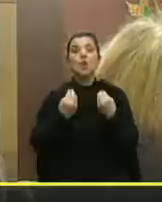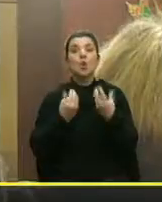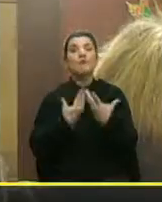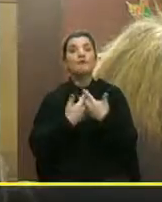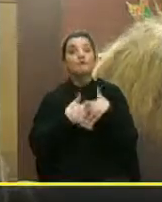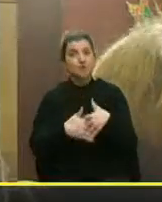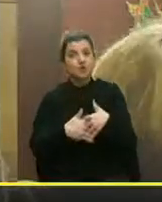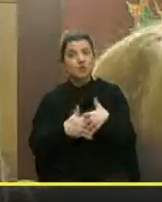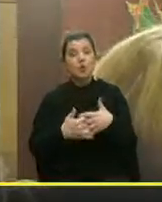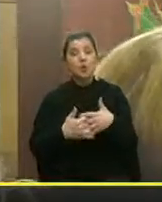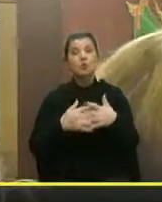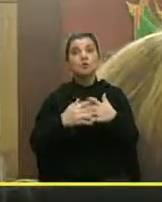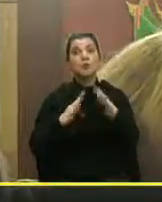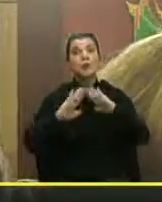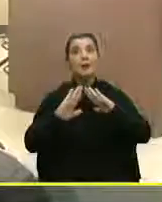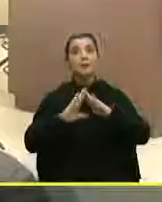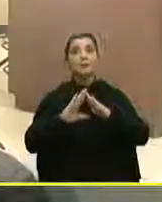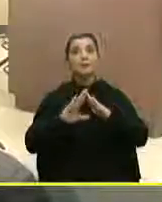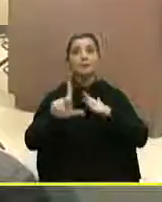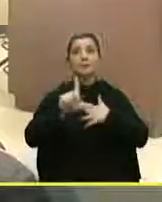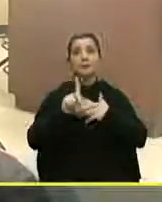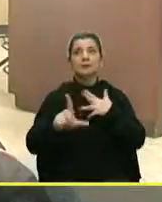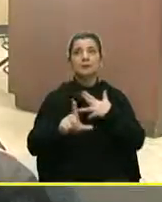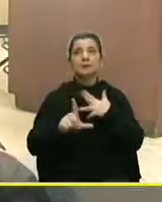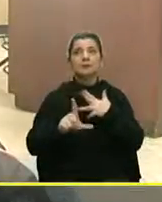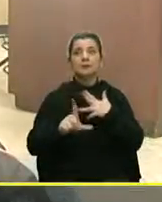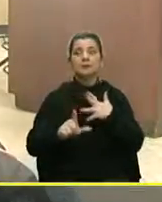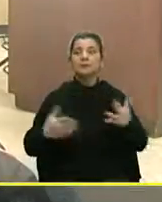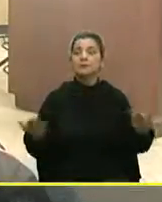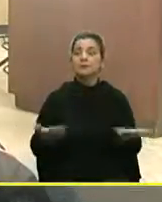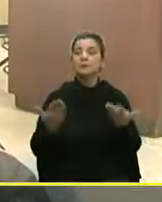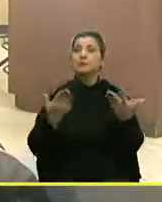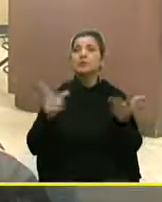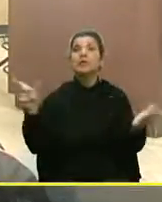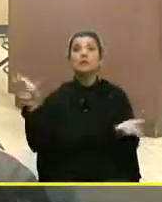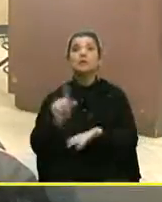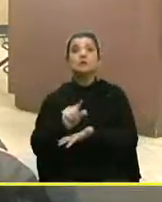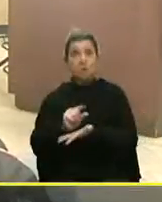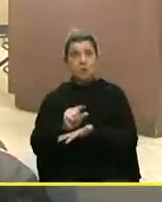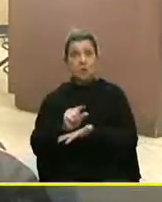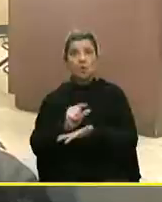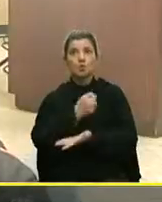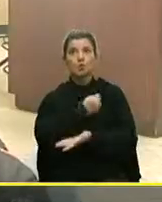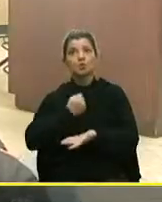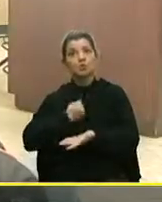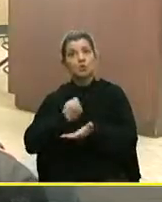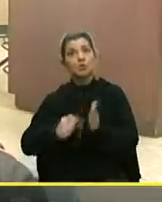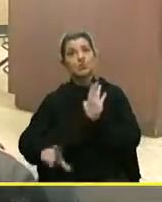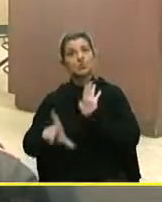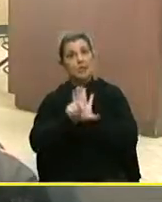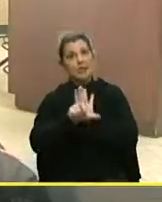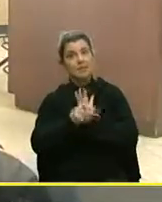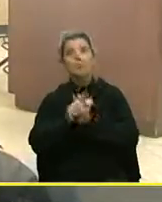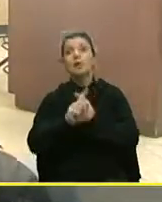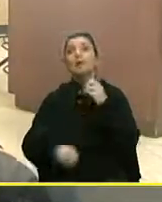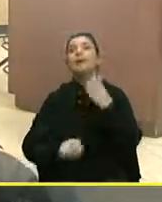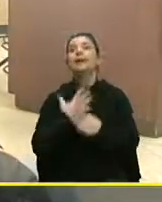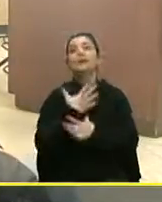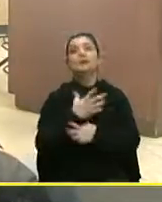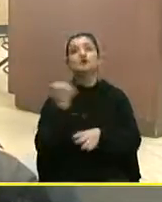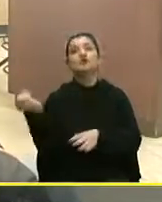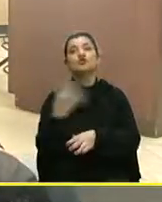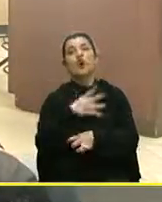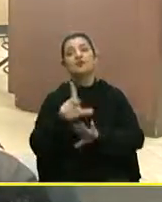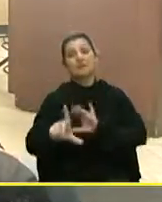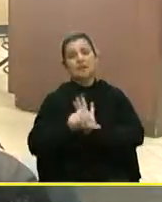funciona uma casa de desativa eu sempre fui muito entusiasta da redução do número de leis deputados e não da criação de novas leis eu gostaria que ao